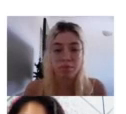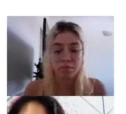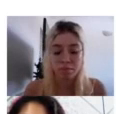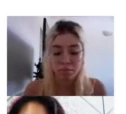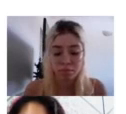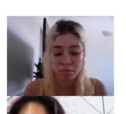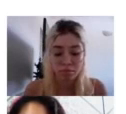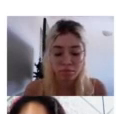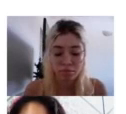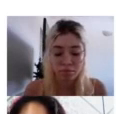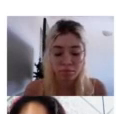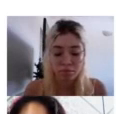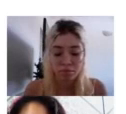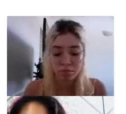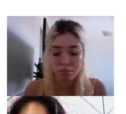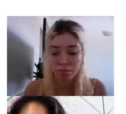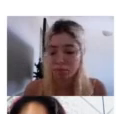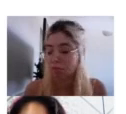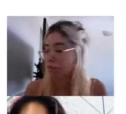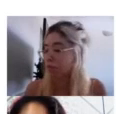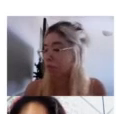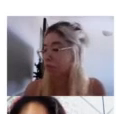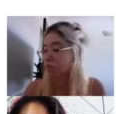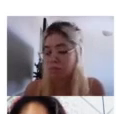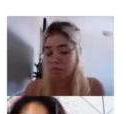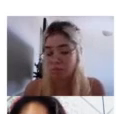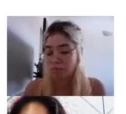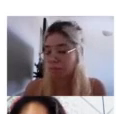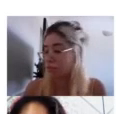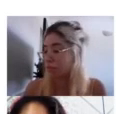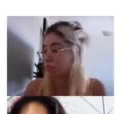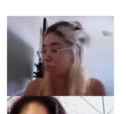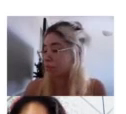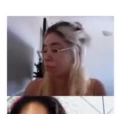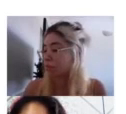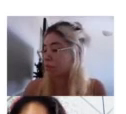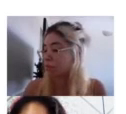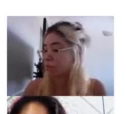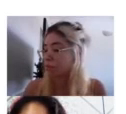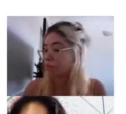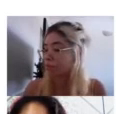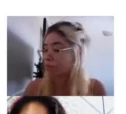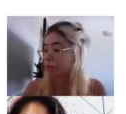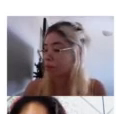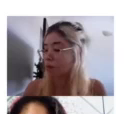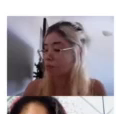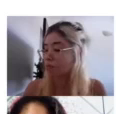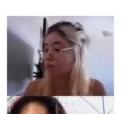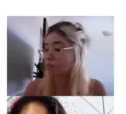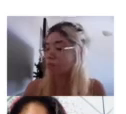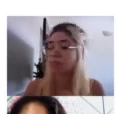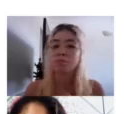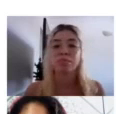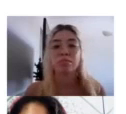70 anos, que é tão importante e é fruto de uma conquista. A gente também precisa agradecer a nossa instituição, a UFBA, a